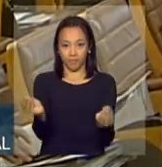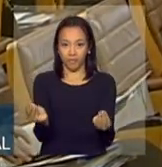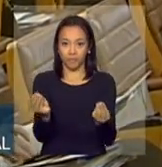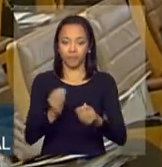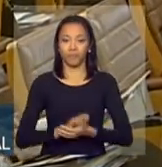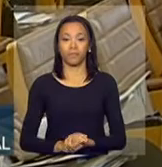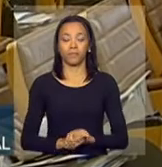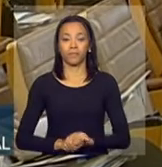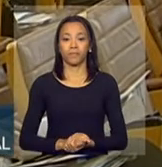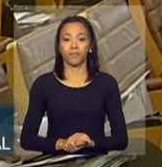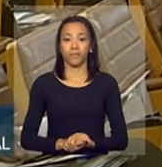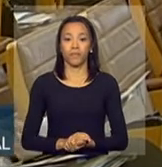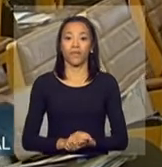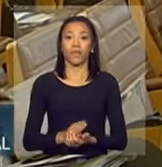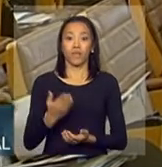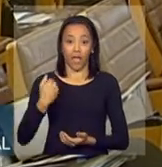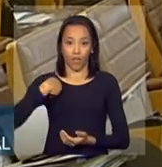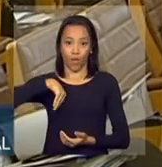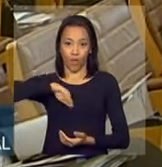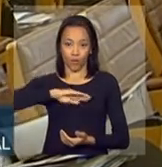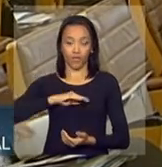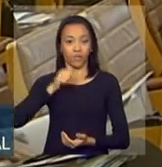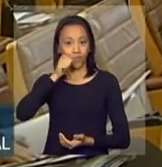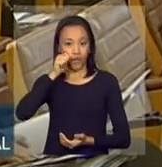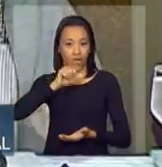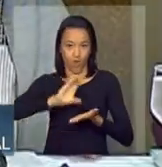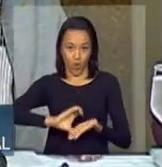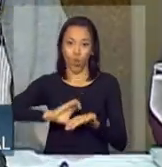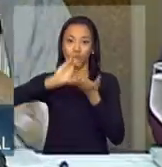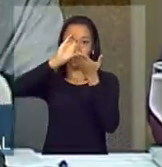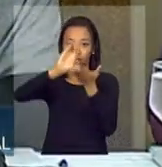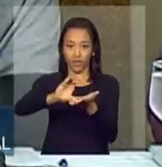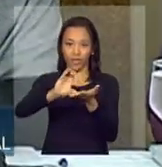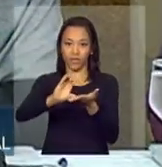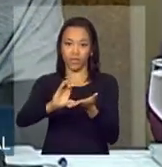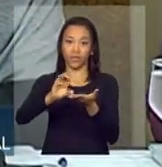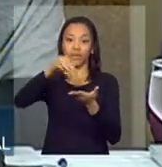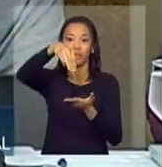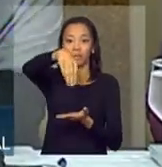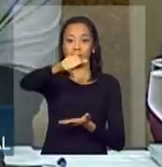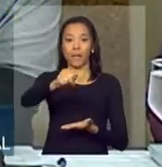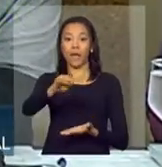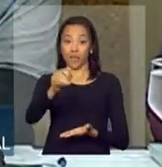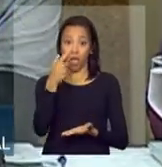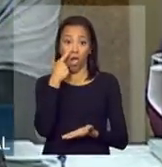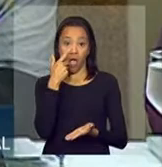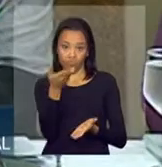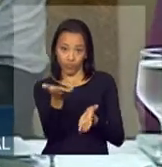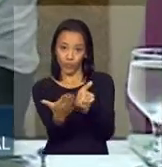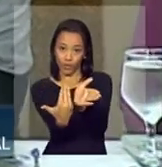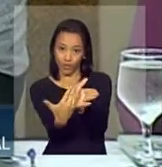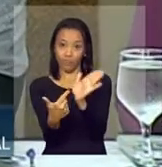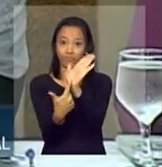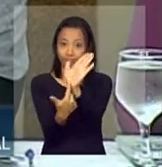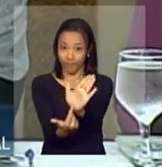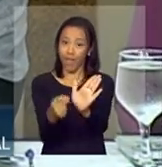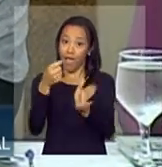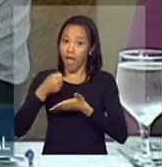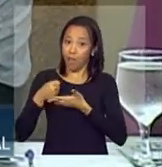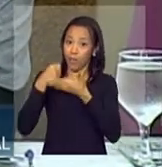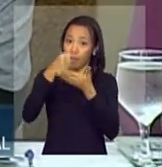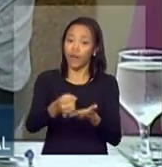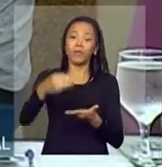Abrandh, a nossa conselheira Marília Leão, é dessa entidade, e aqui está, e apoiado pelo